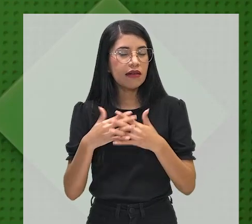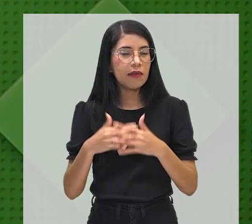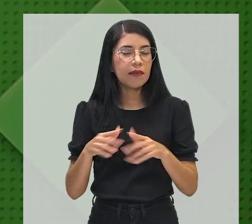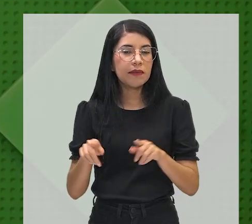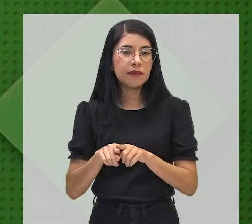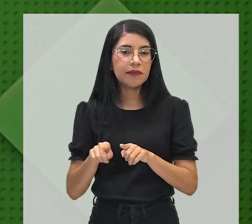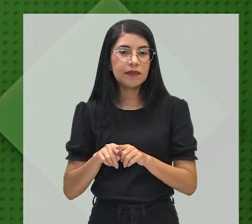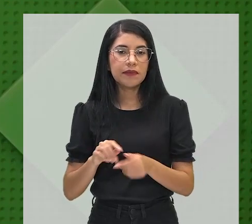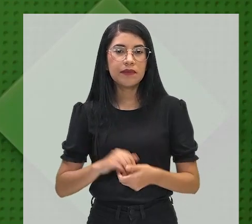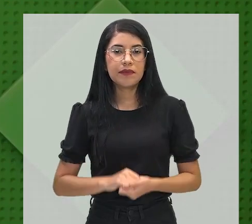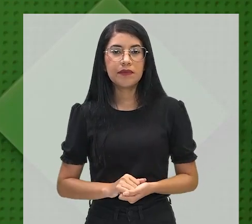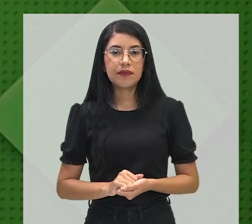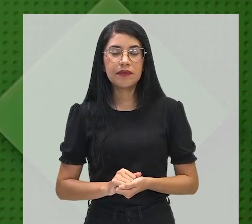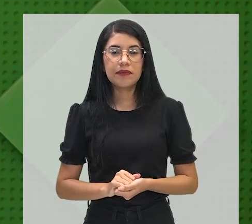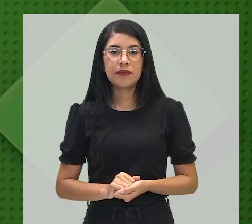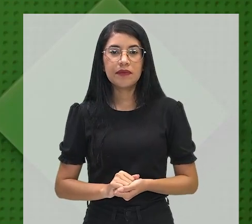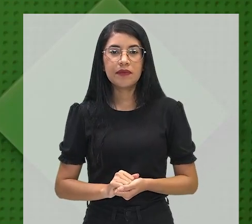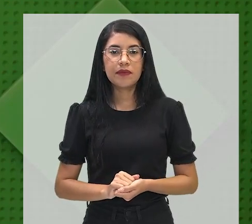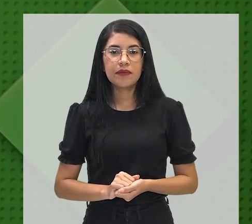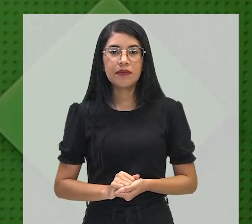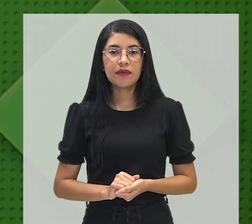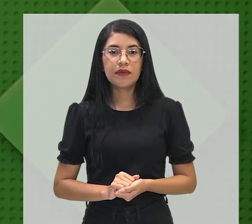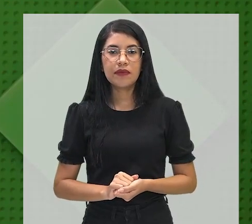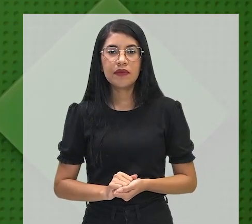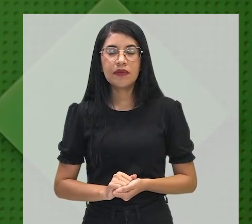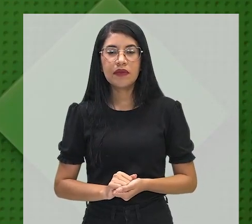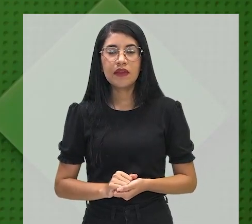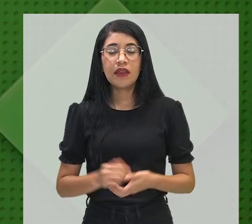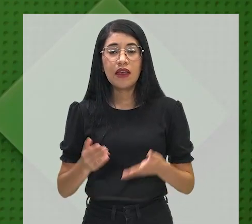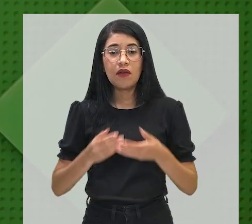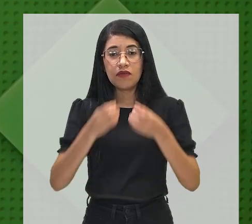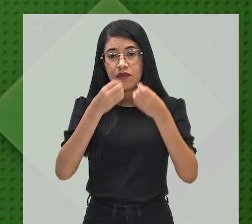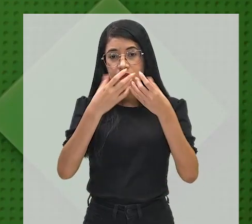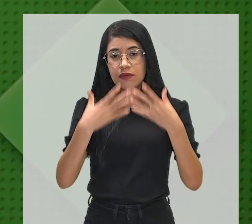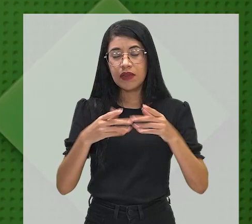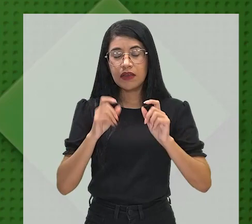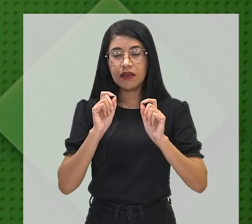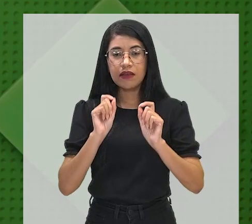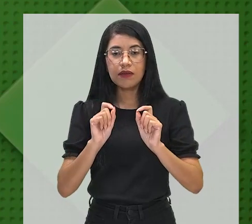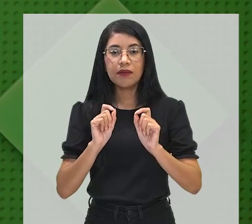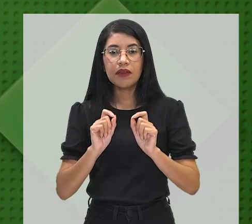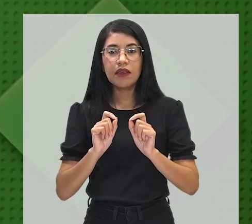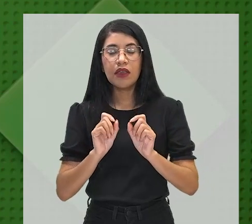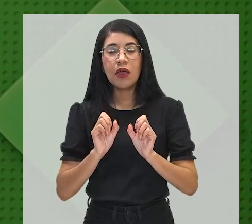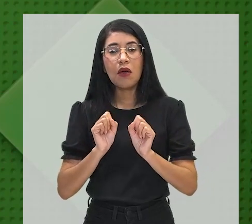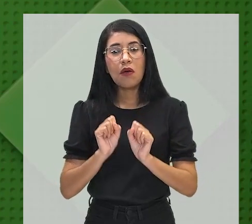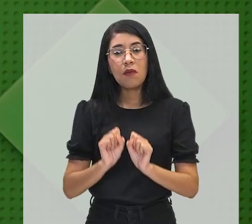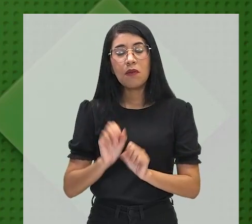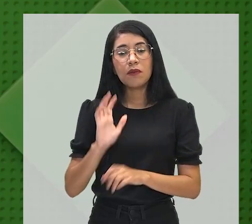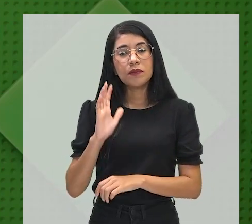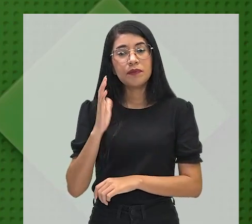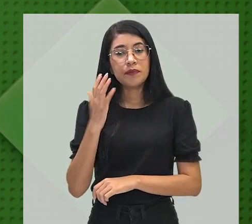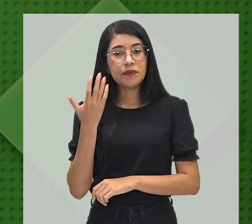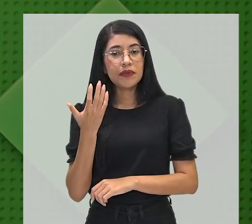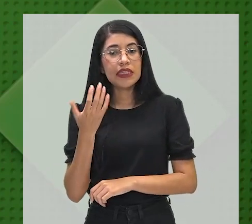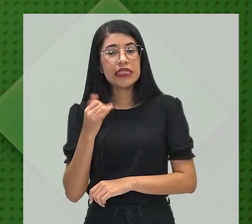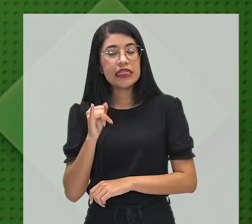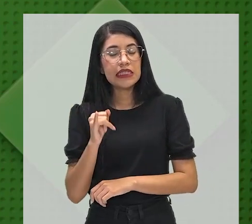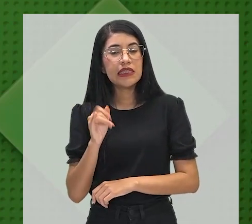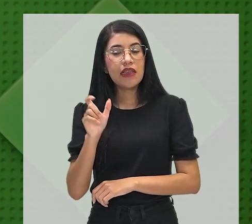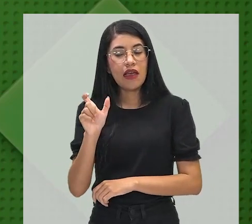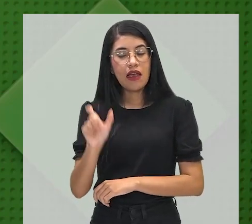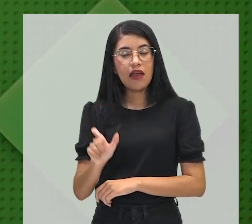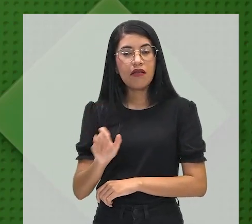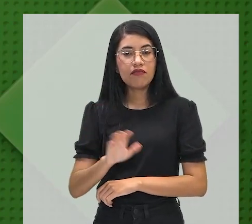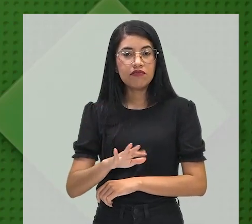interferindo nesse processo, certo? Bom, a gente vai falar aí sobre o que pode acontecer caso